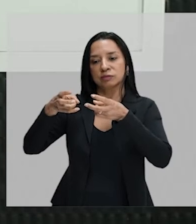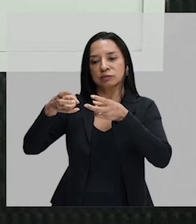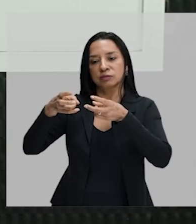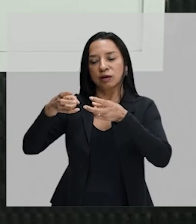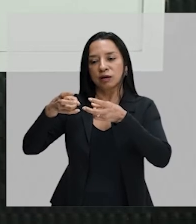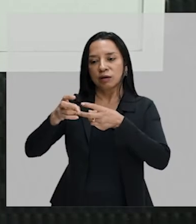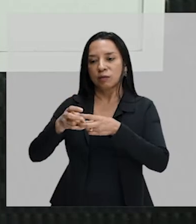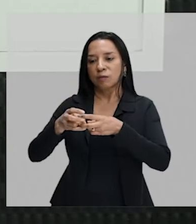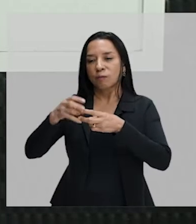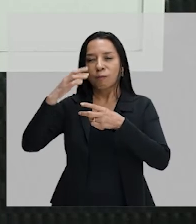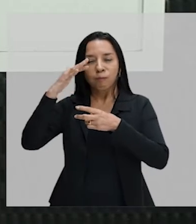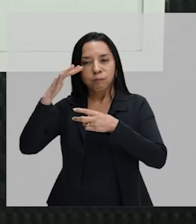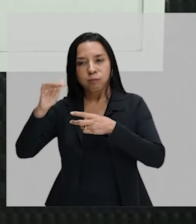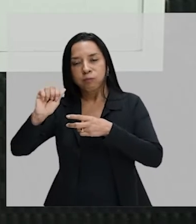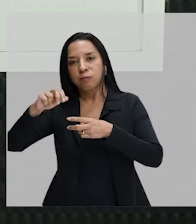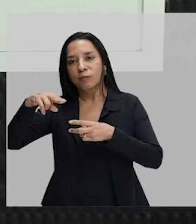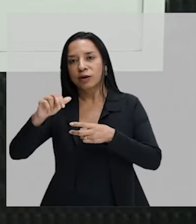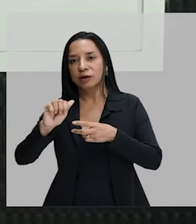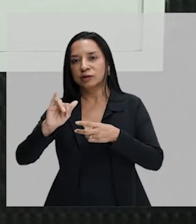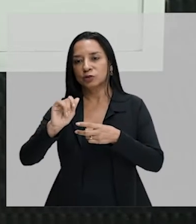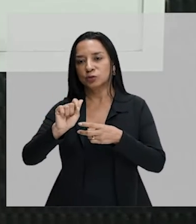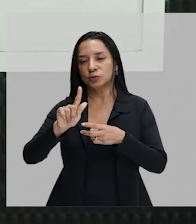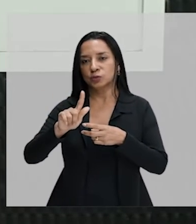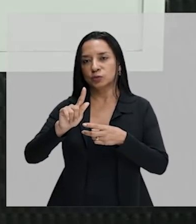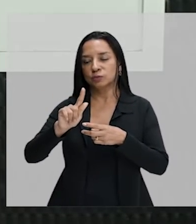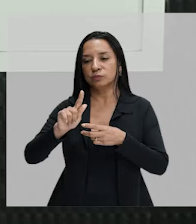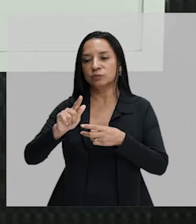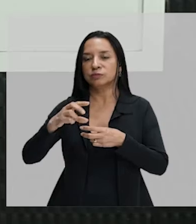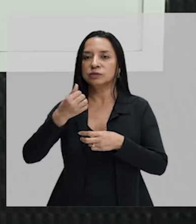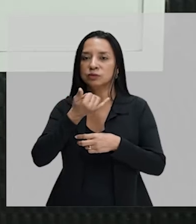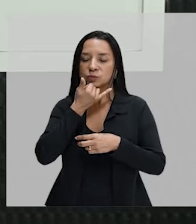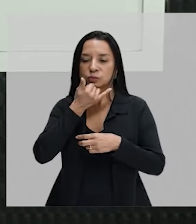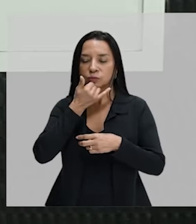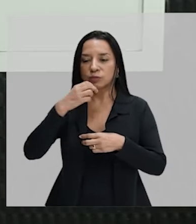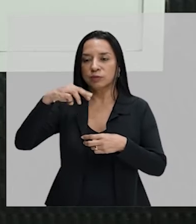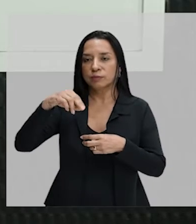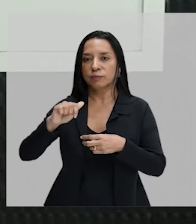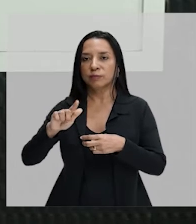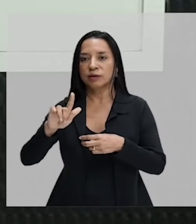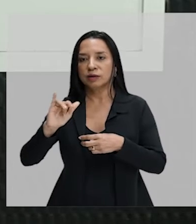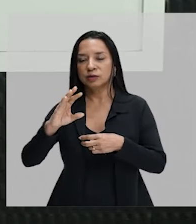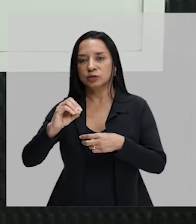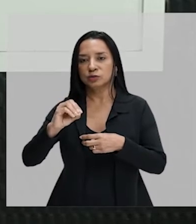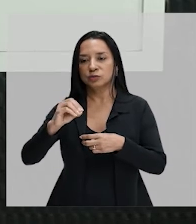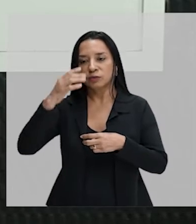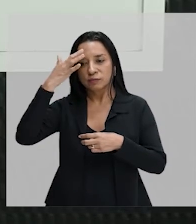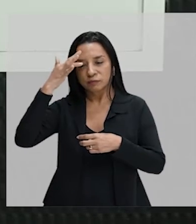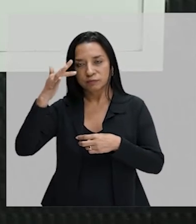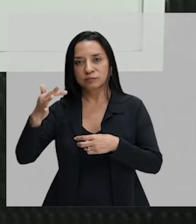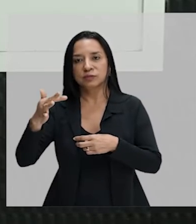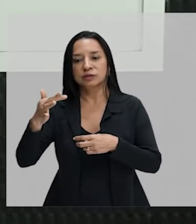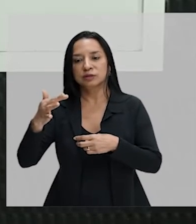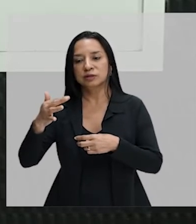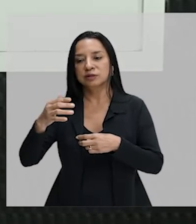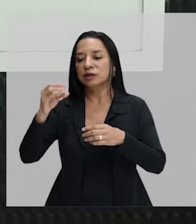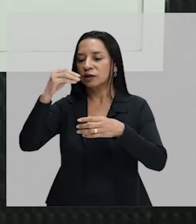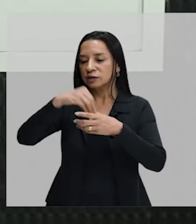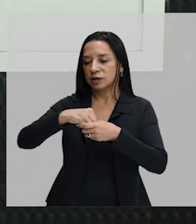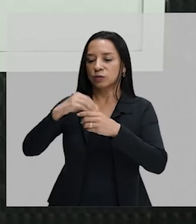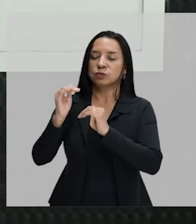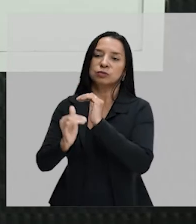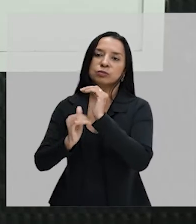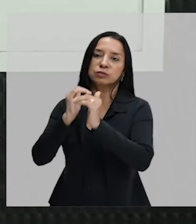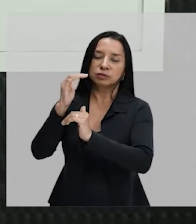miraculoso, mágico, místico, tá? A fantasia dentro do processo. Então,